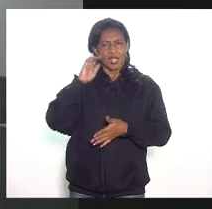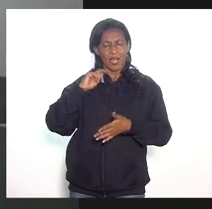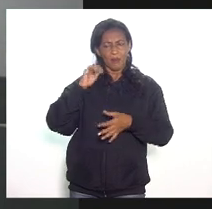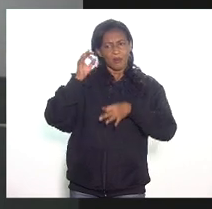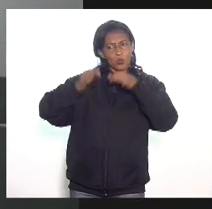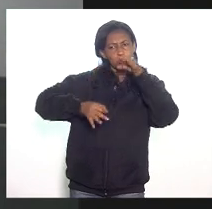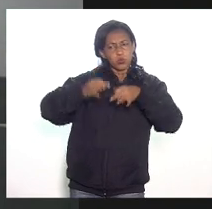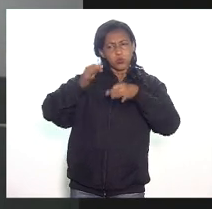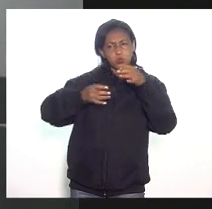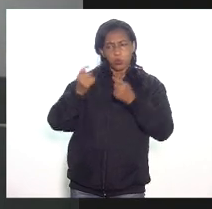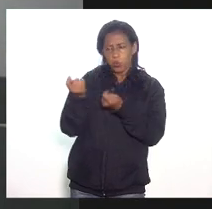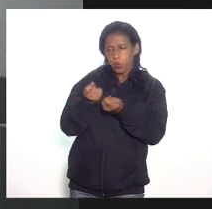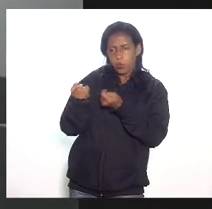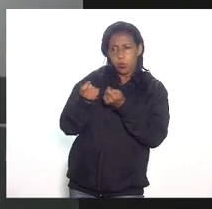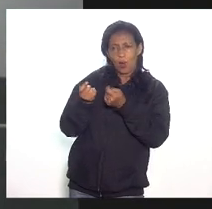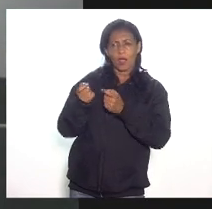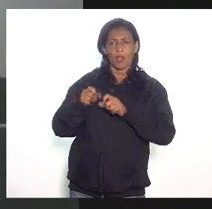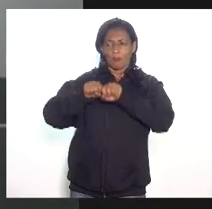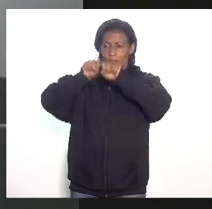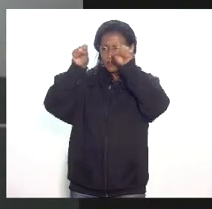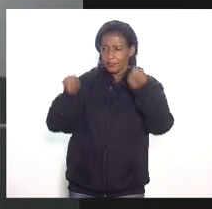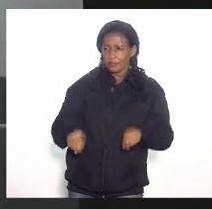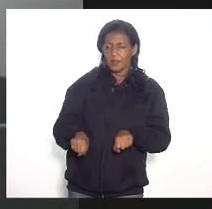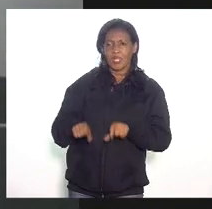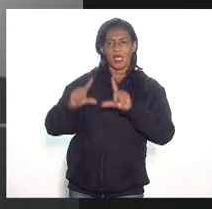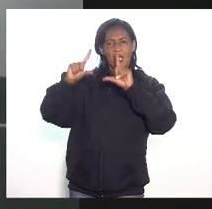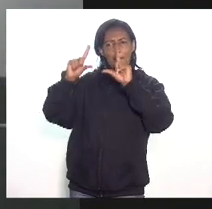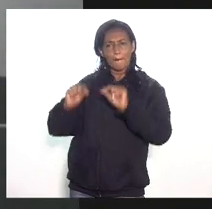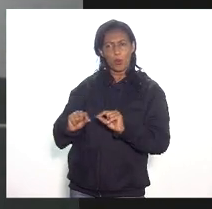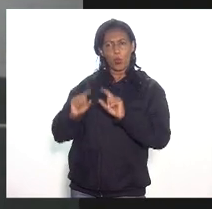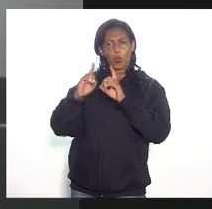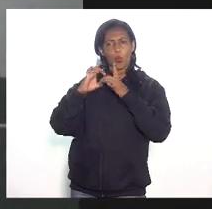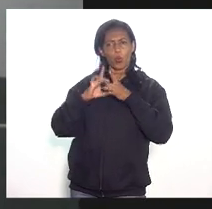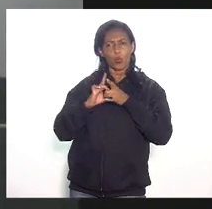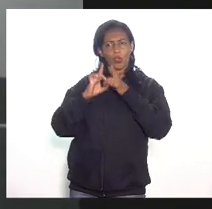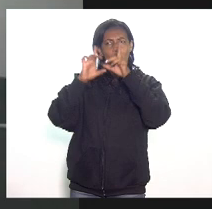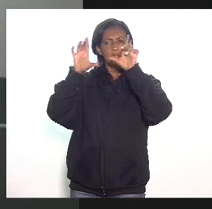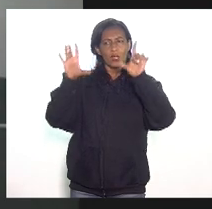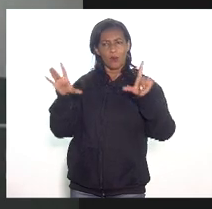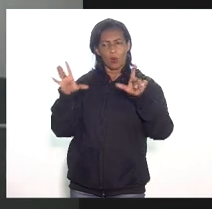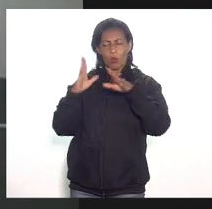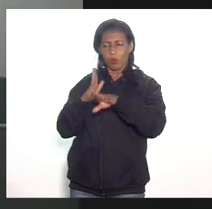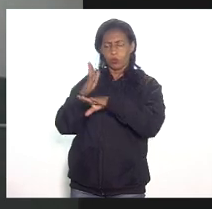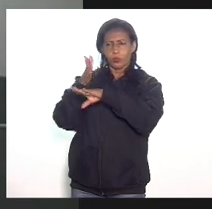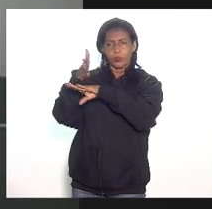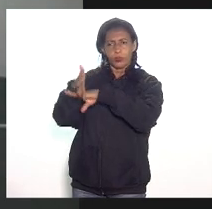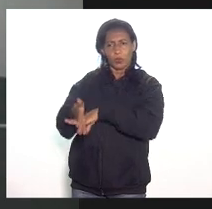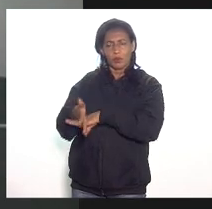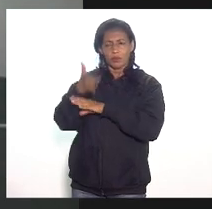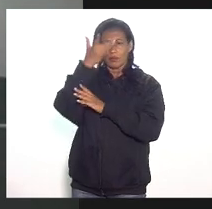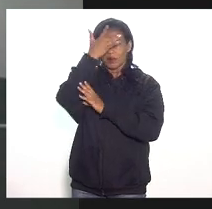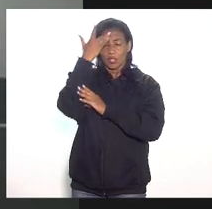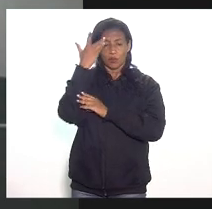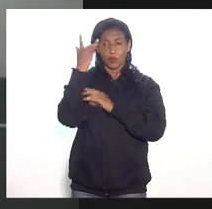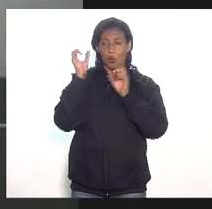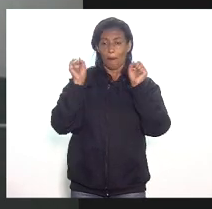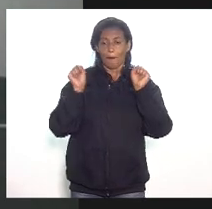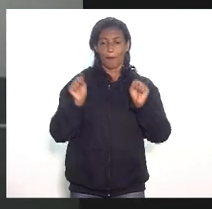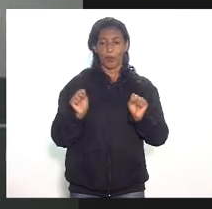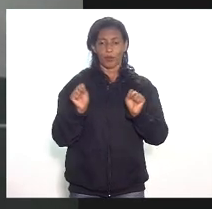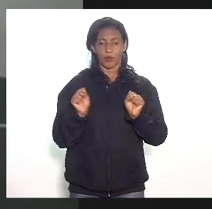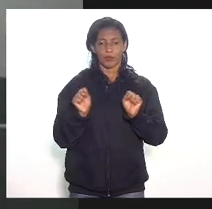ele é pouco democrático no que tange já ao acesso, no que tange às pessoas poderem